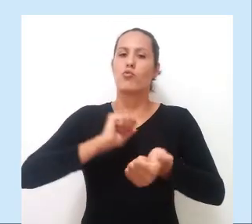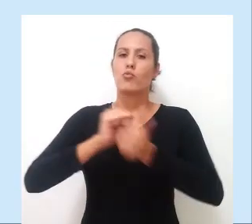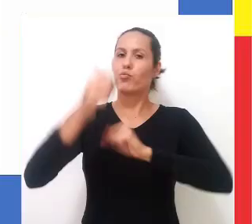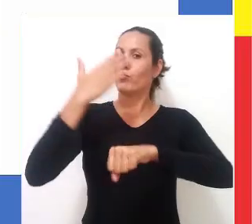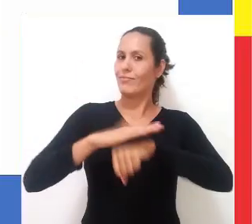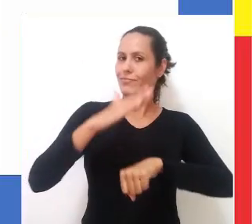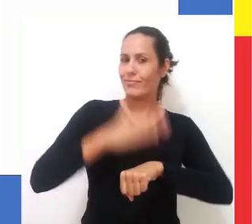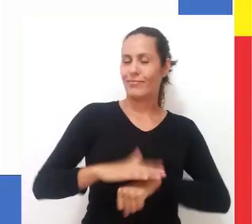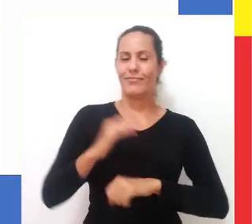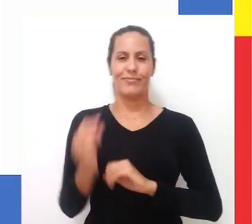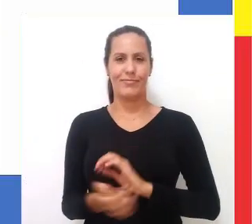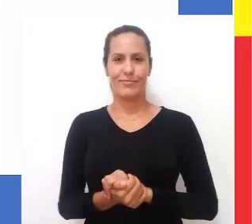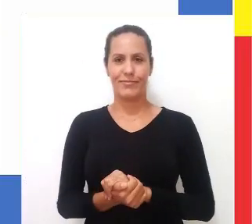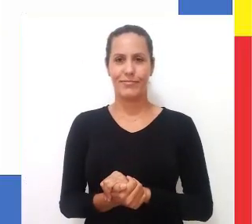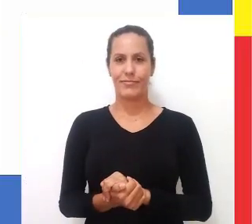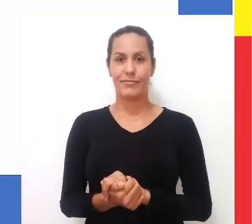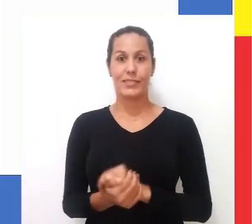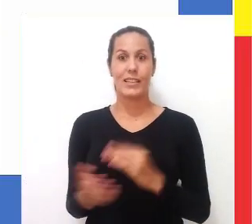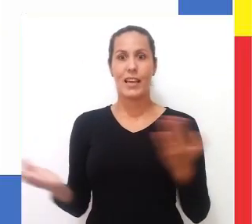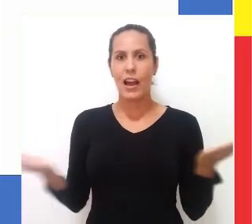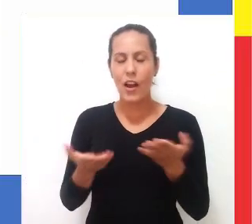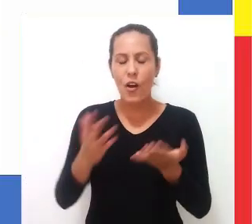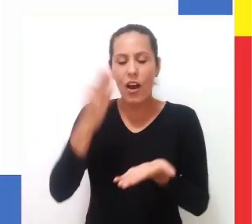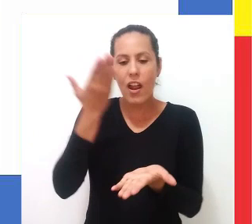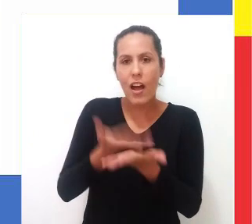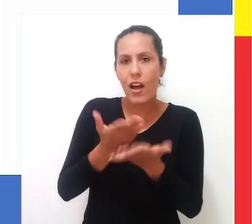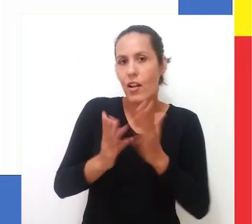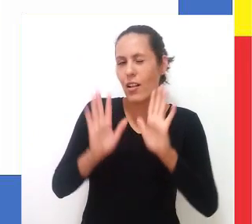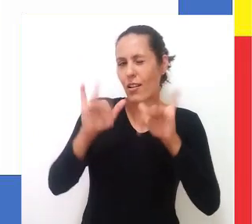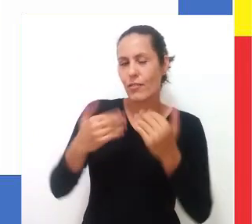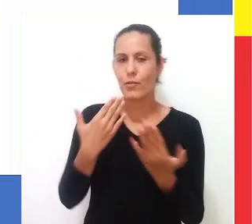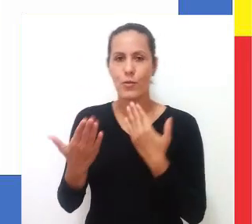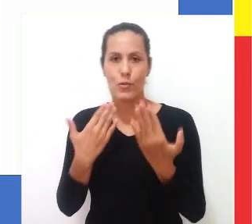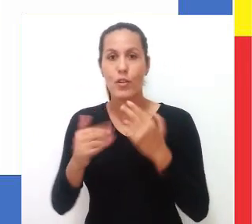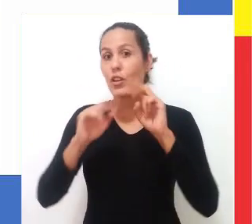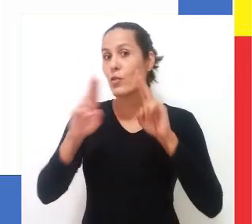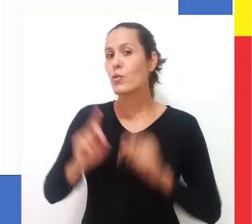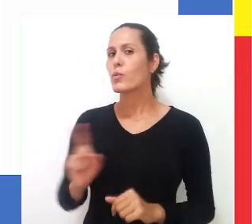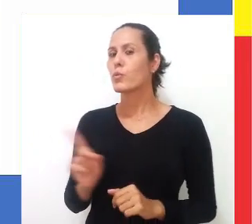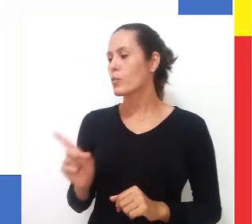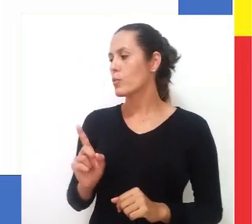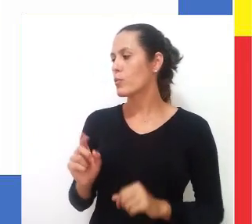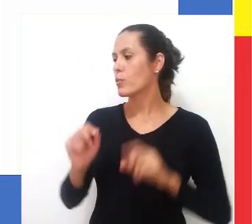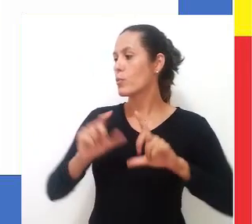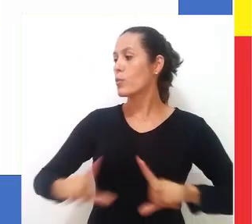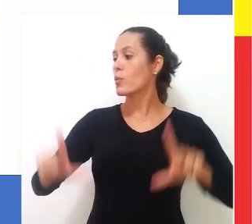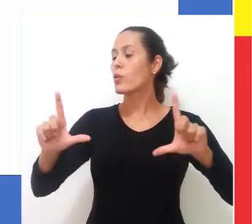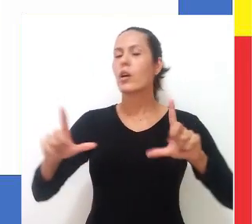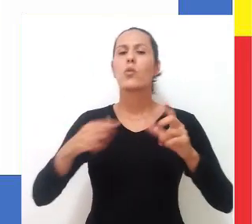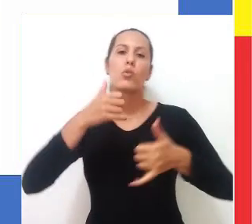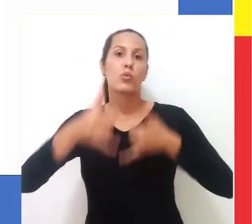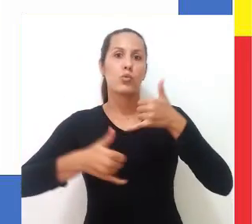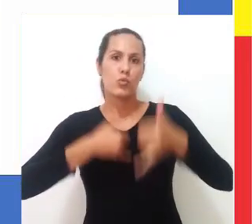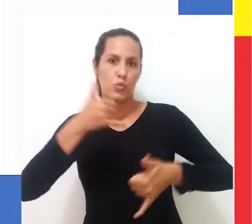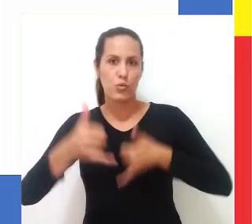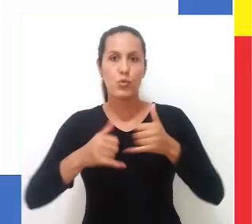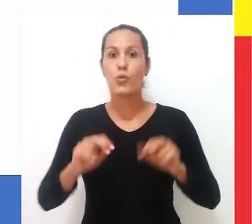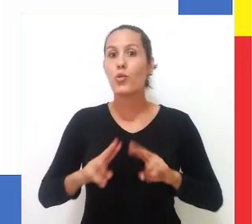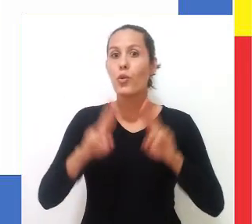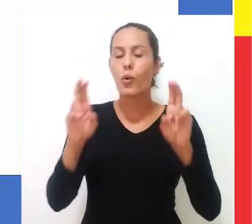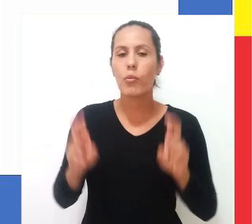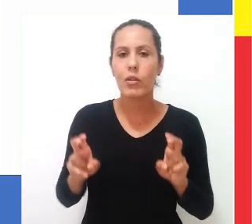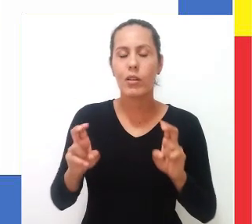físico. E para finalizar essa nossa conversa sobre food, sobre alimentos, eu trouxe para vocês um game,